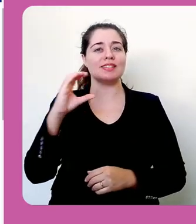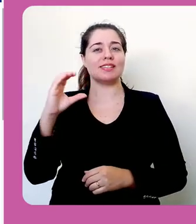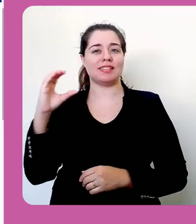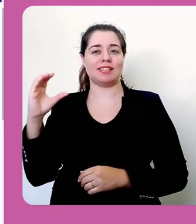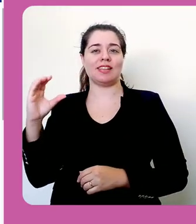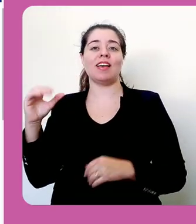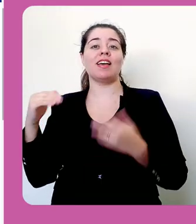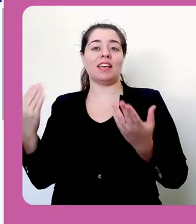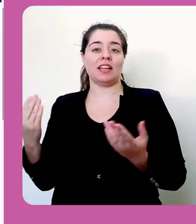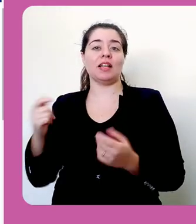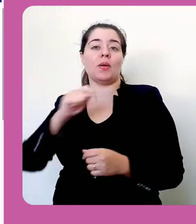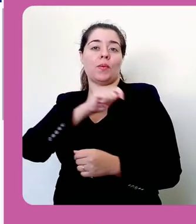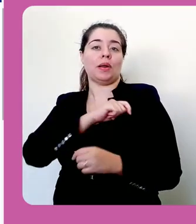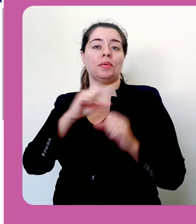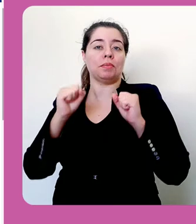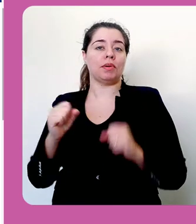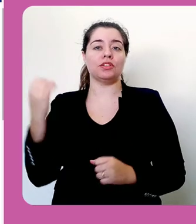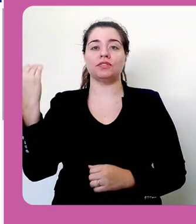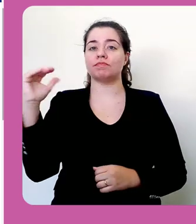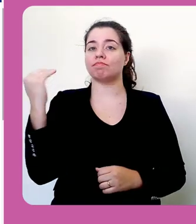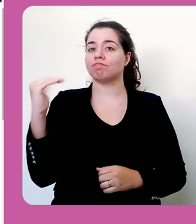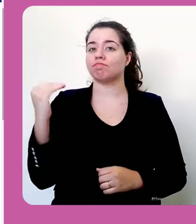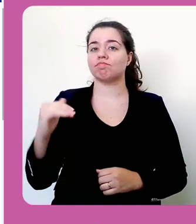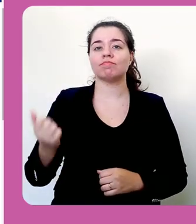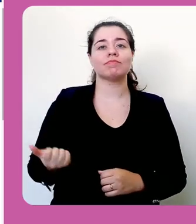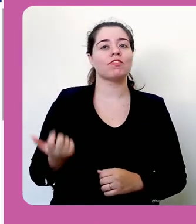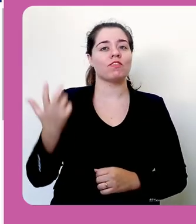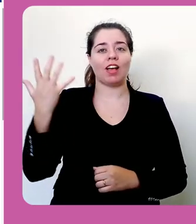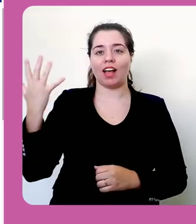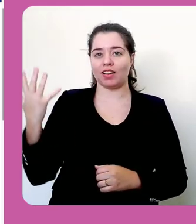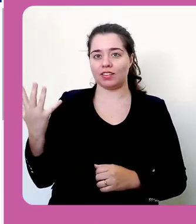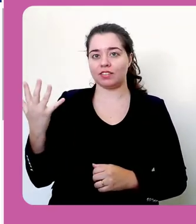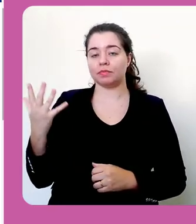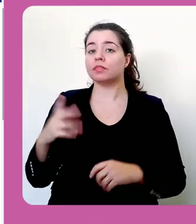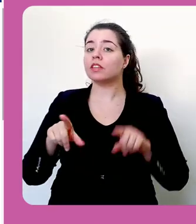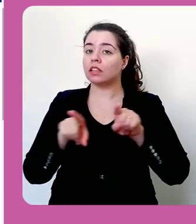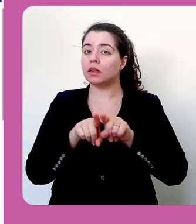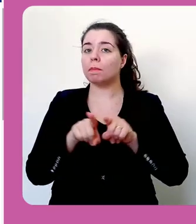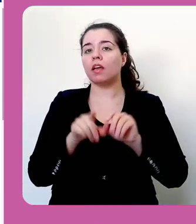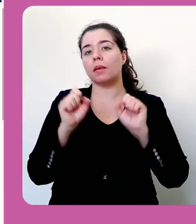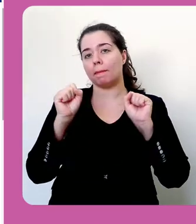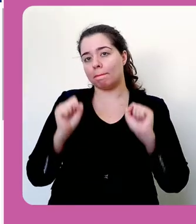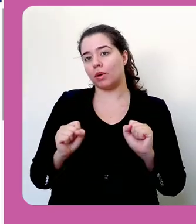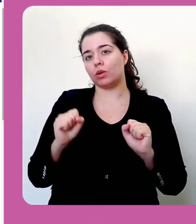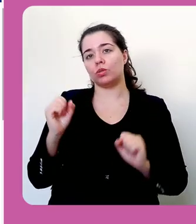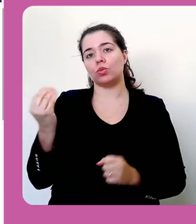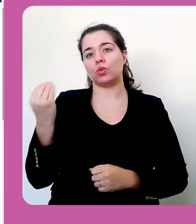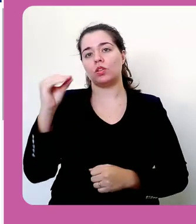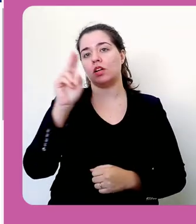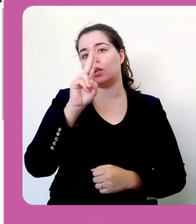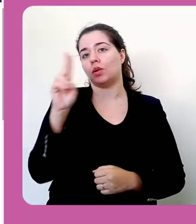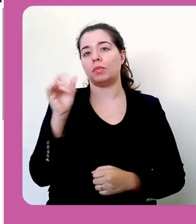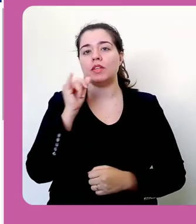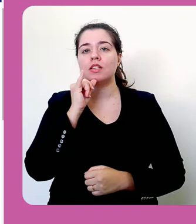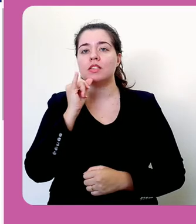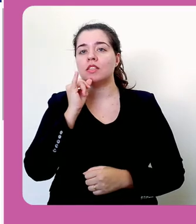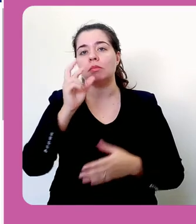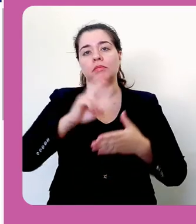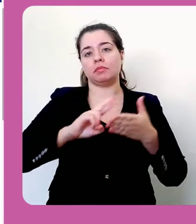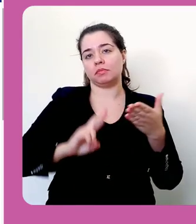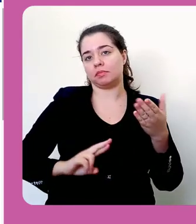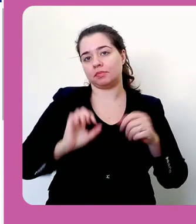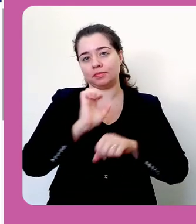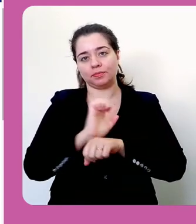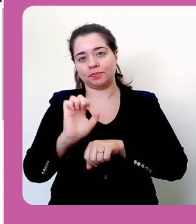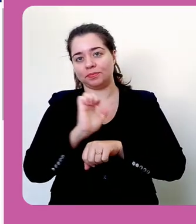do estágio. Cada dia que ele vai para o estágio, ele tem que aqui e fazer a carga de um novo arquivo.